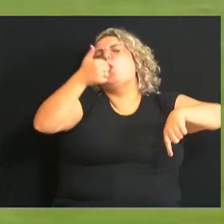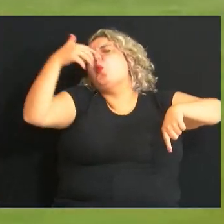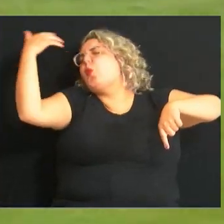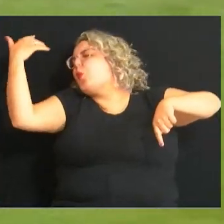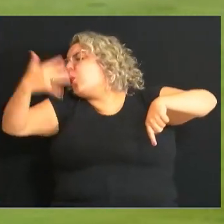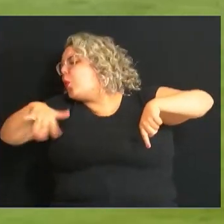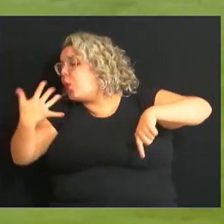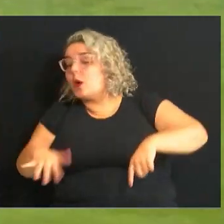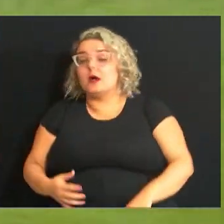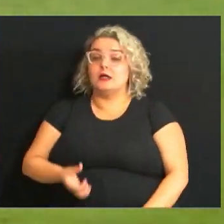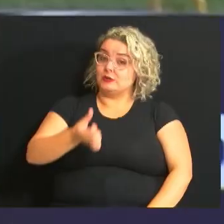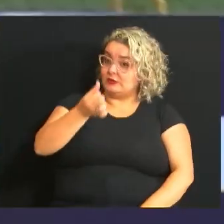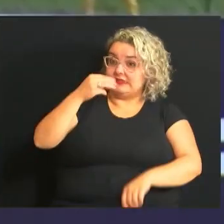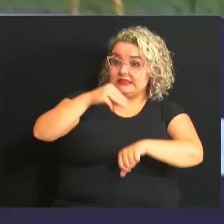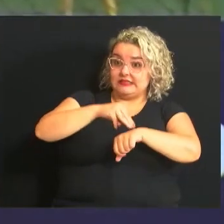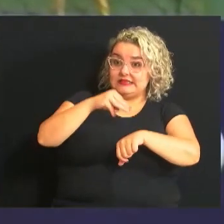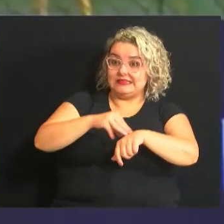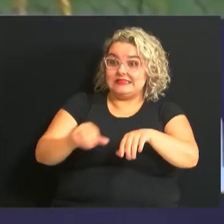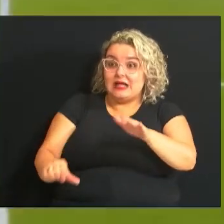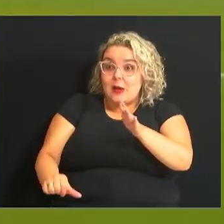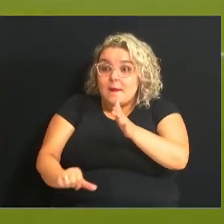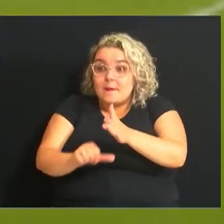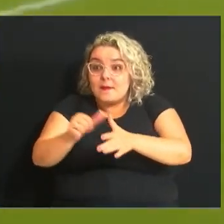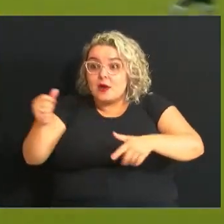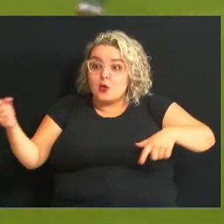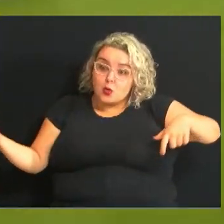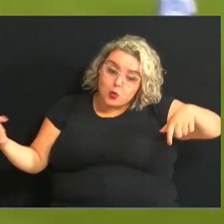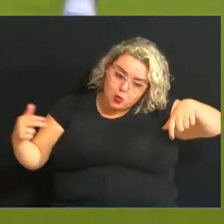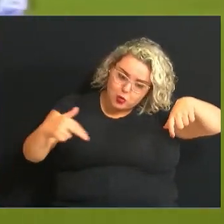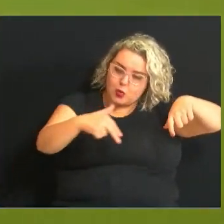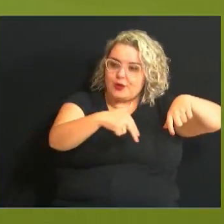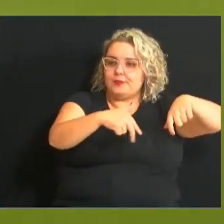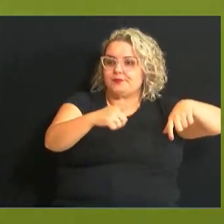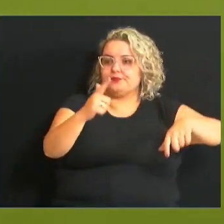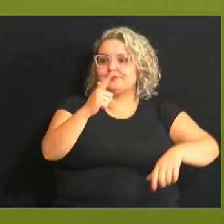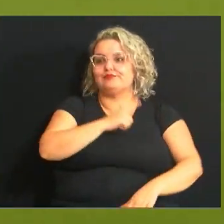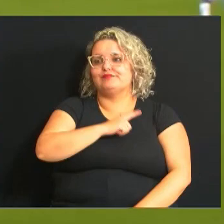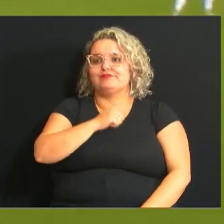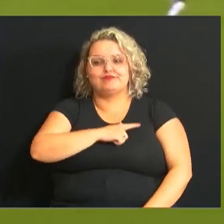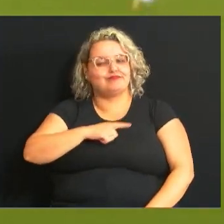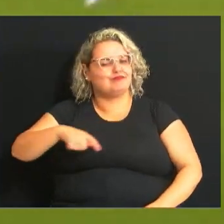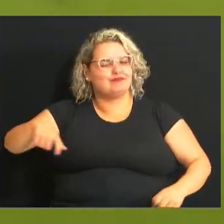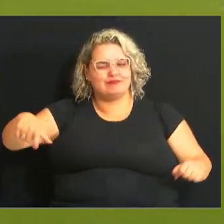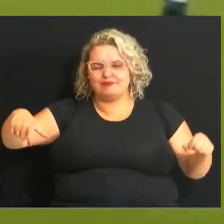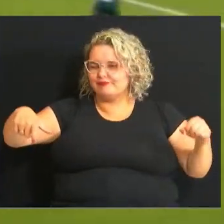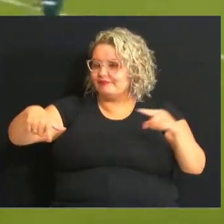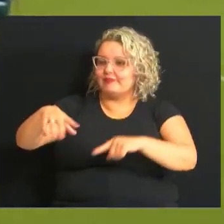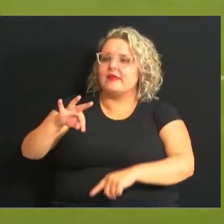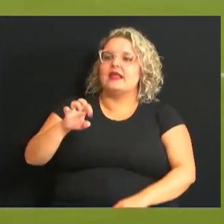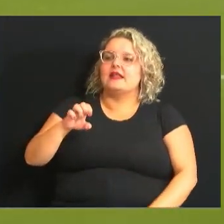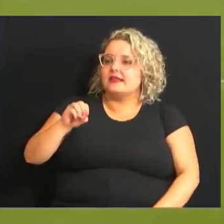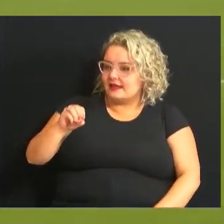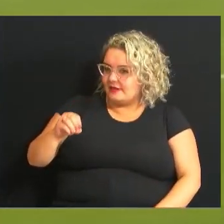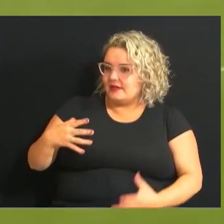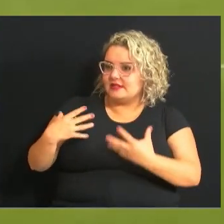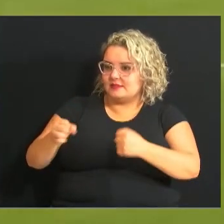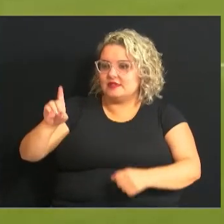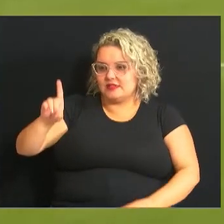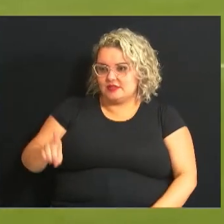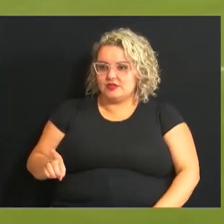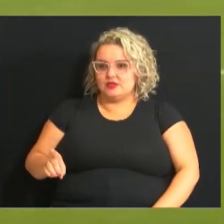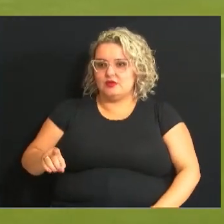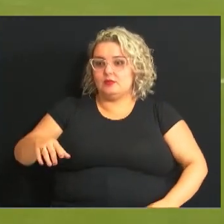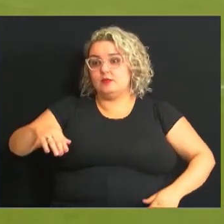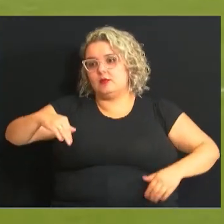6 minutos, na primeira chegada, o bugre foi fatal. Theo recebeu na direita, cortou para o meio